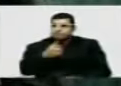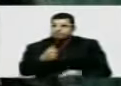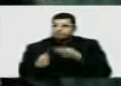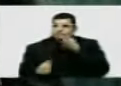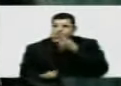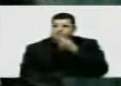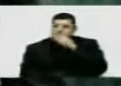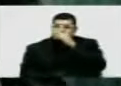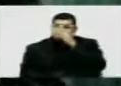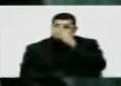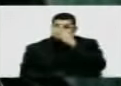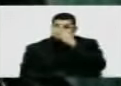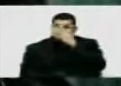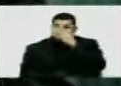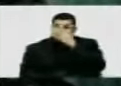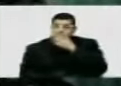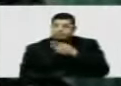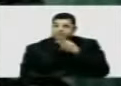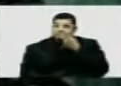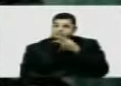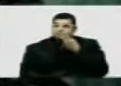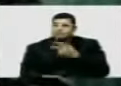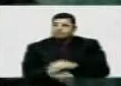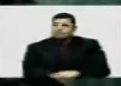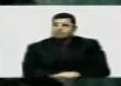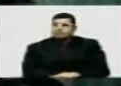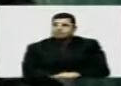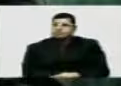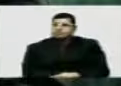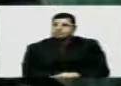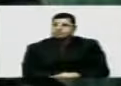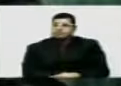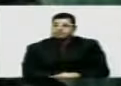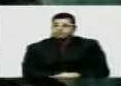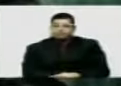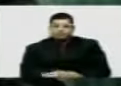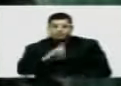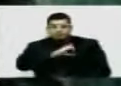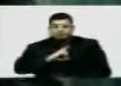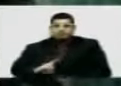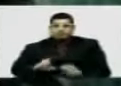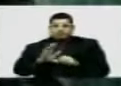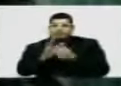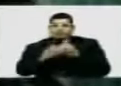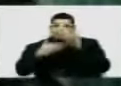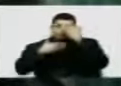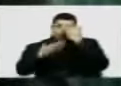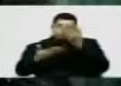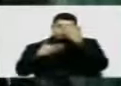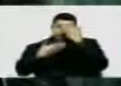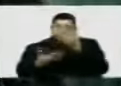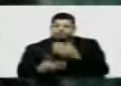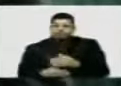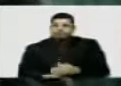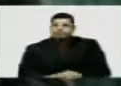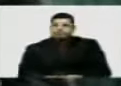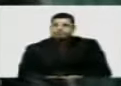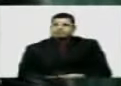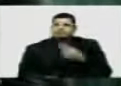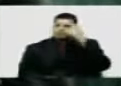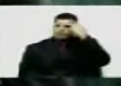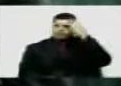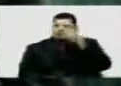me resta a adendar o vosso discurso, deputado Marcelo, mas primeiro meus cumprimentos.